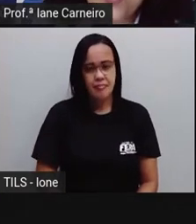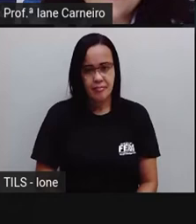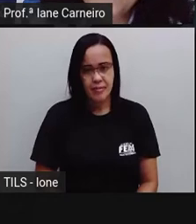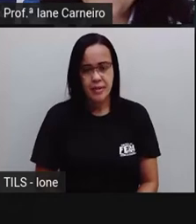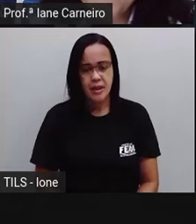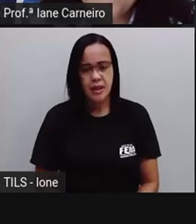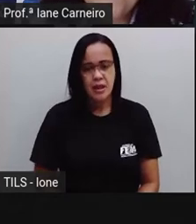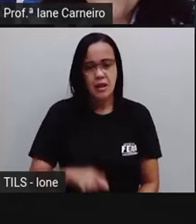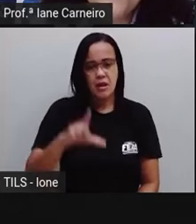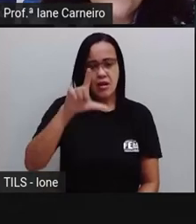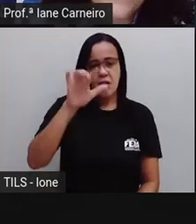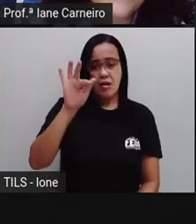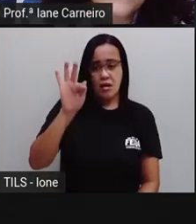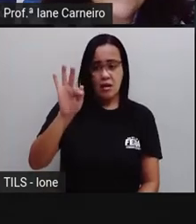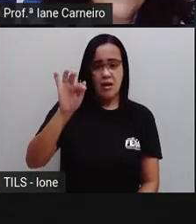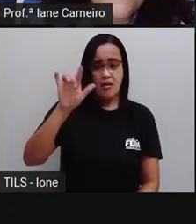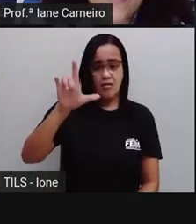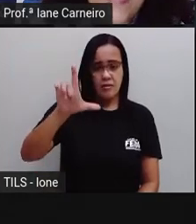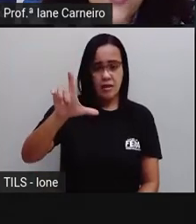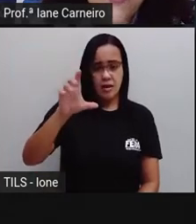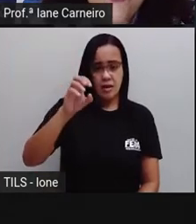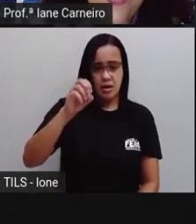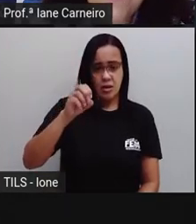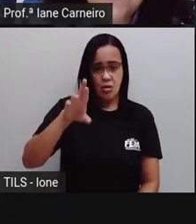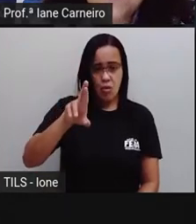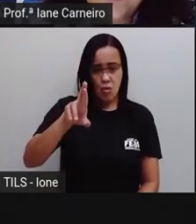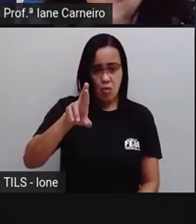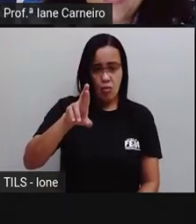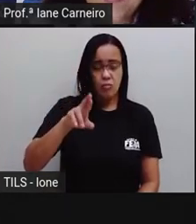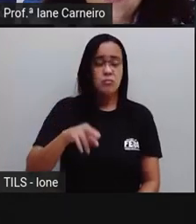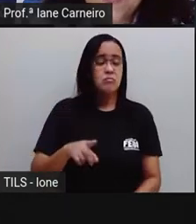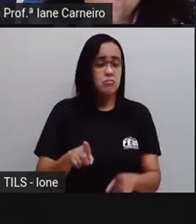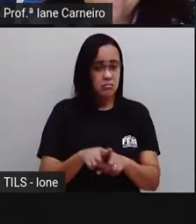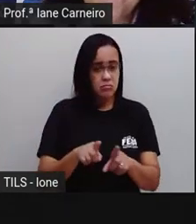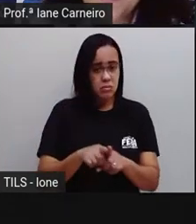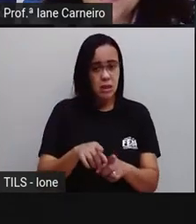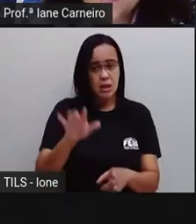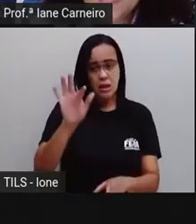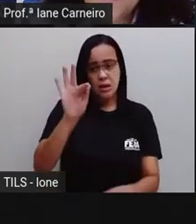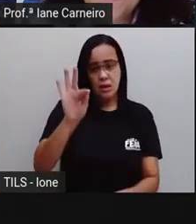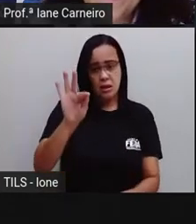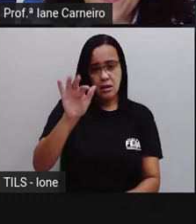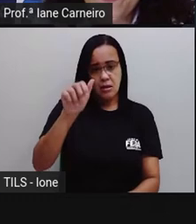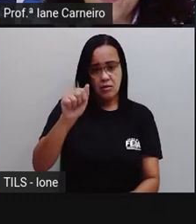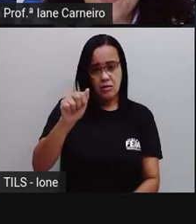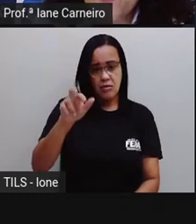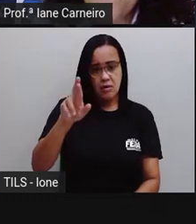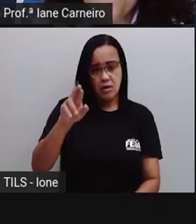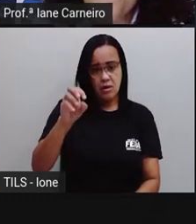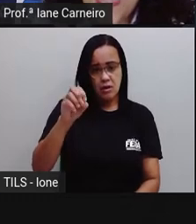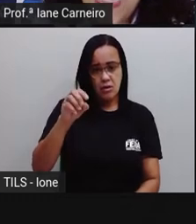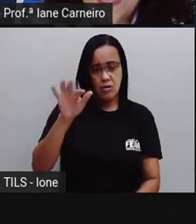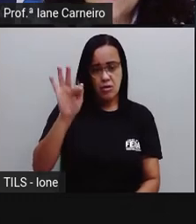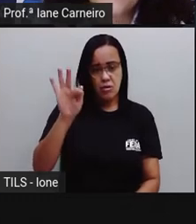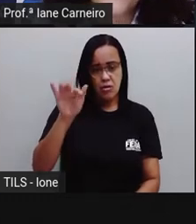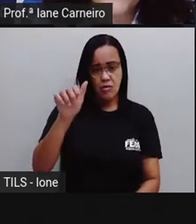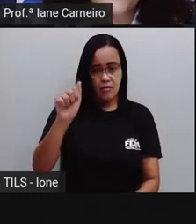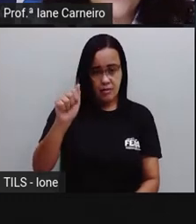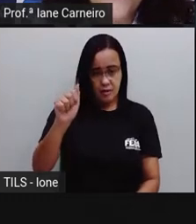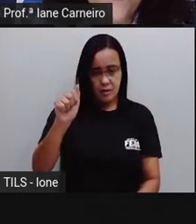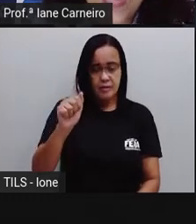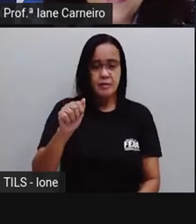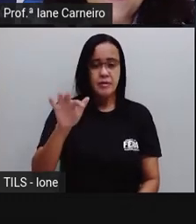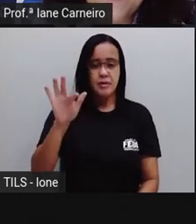flor tá bom tem também farofa fala uma farofa escreve aí para prova pa